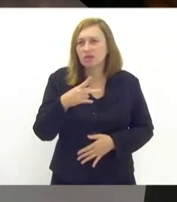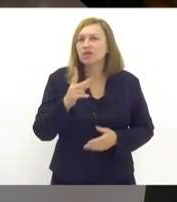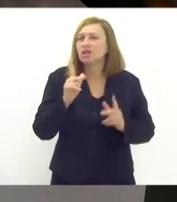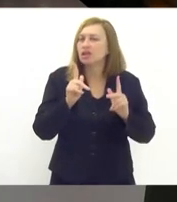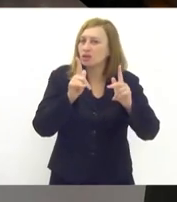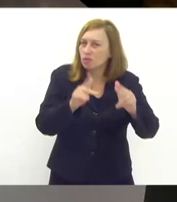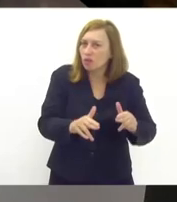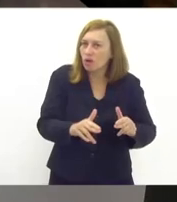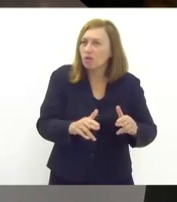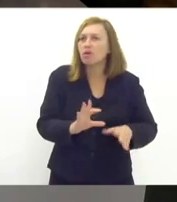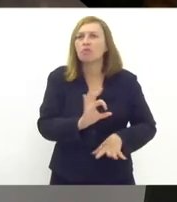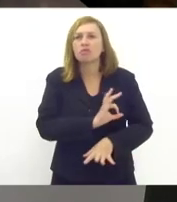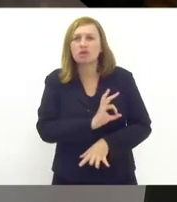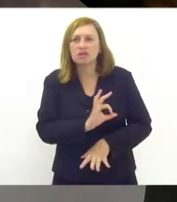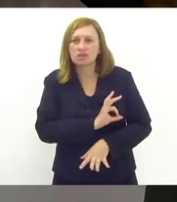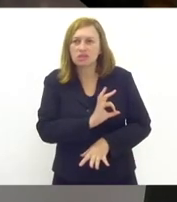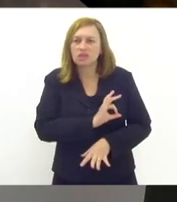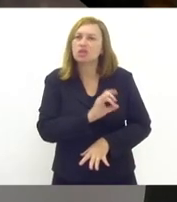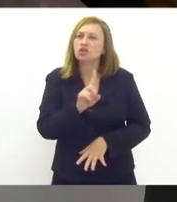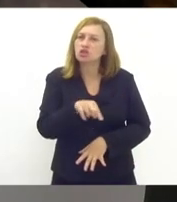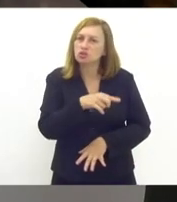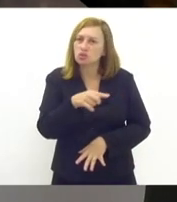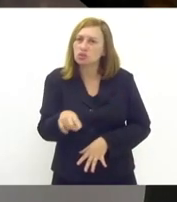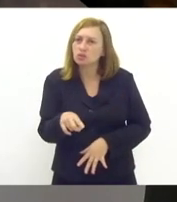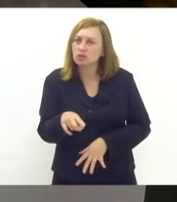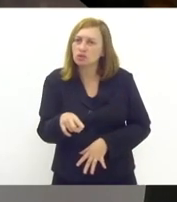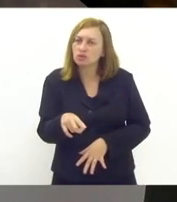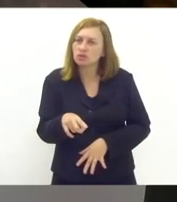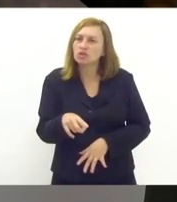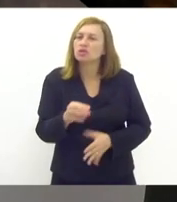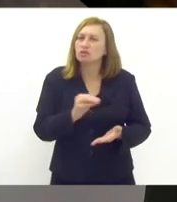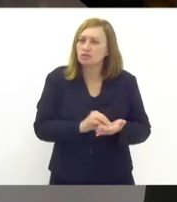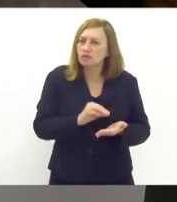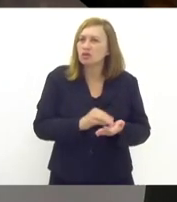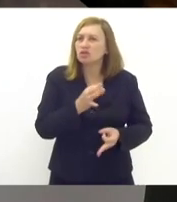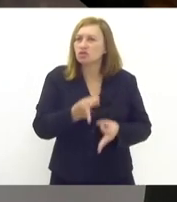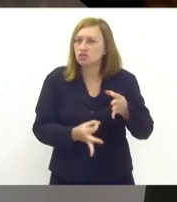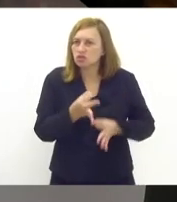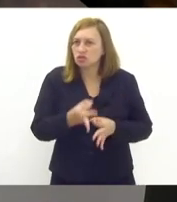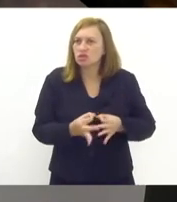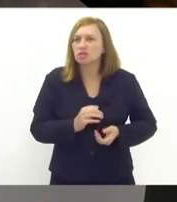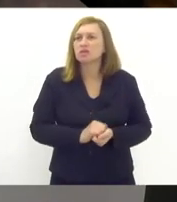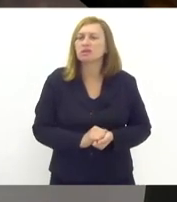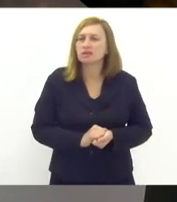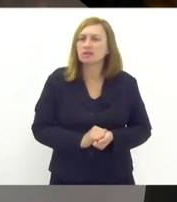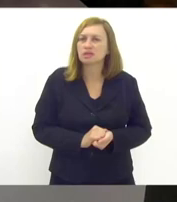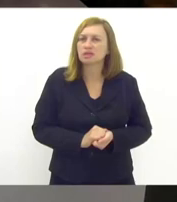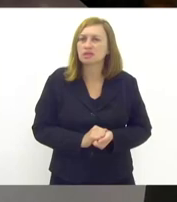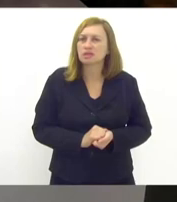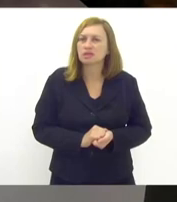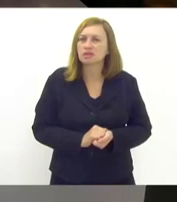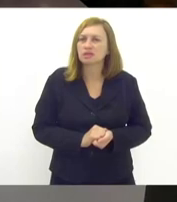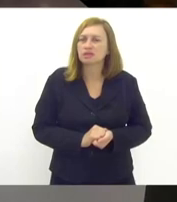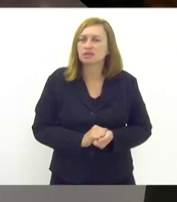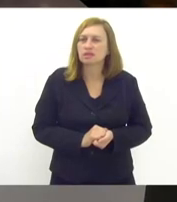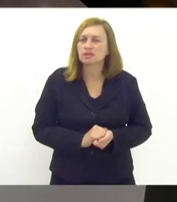mesma situação policiais foram excluídos injustamente. Ouvimos até aí.